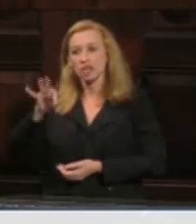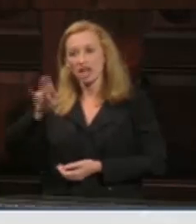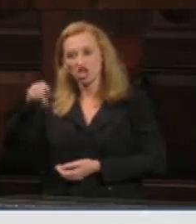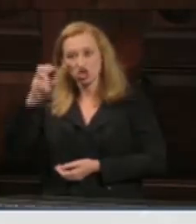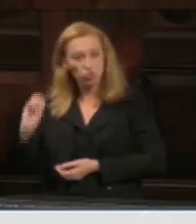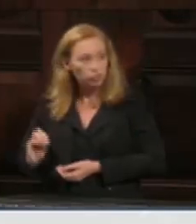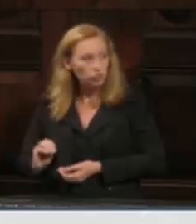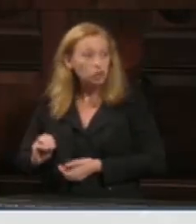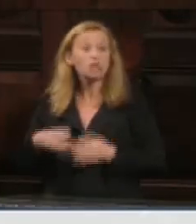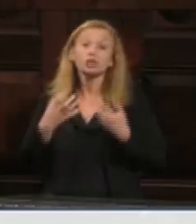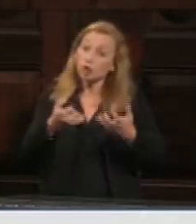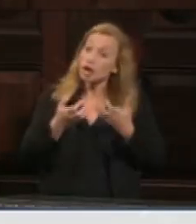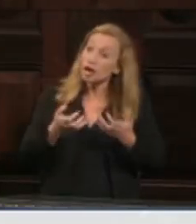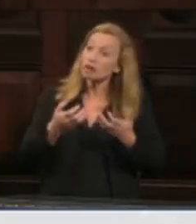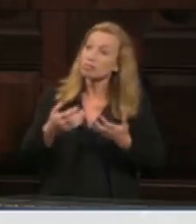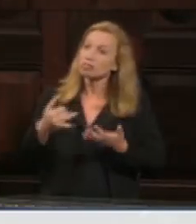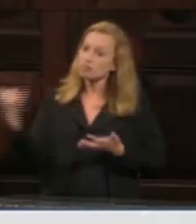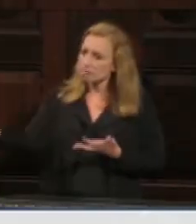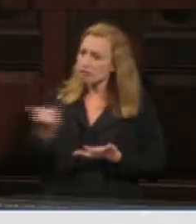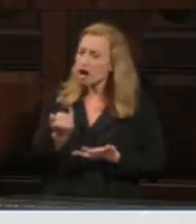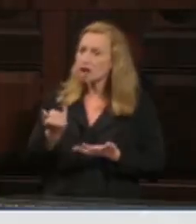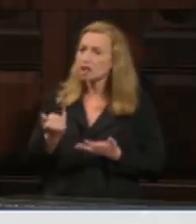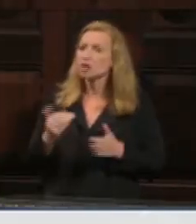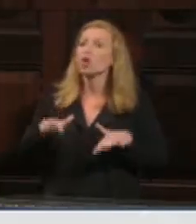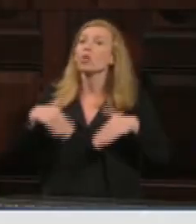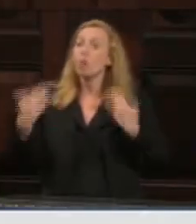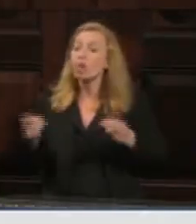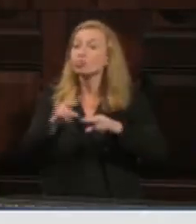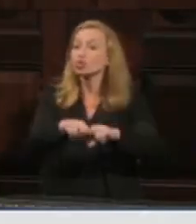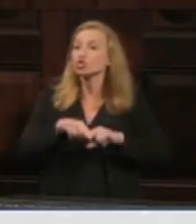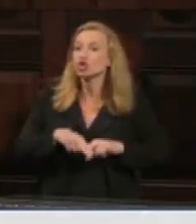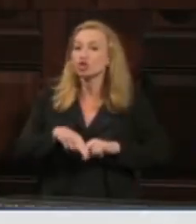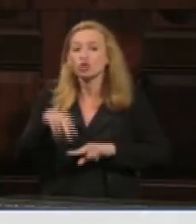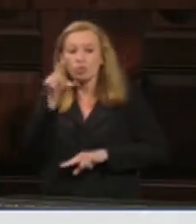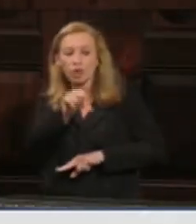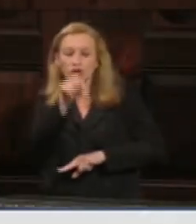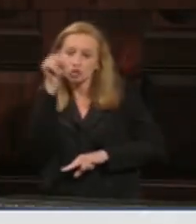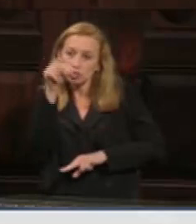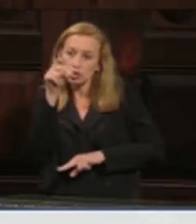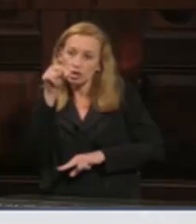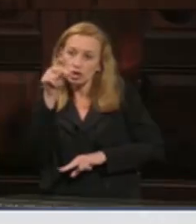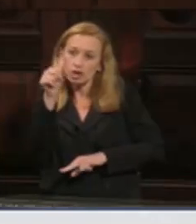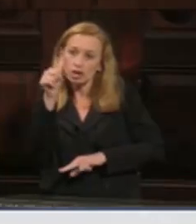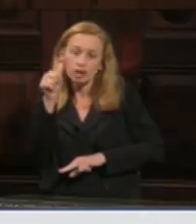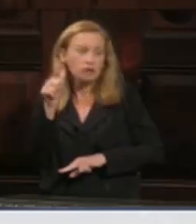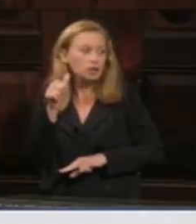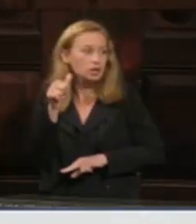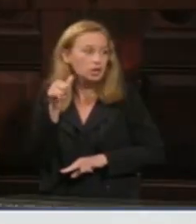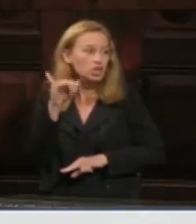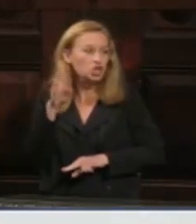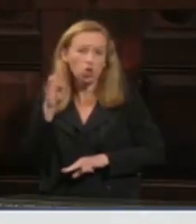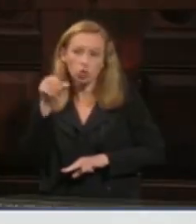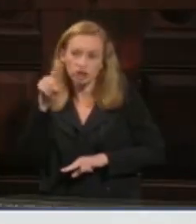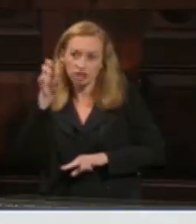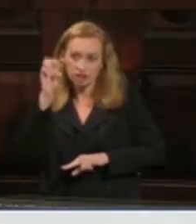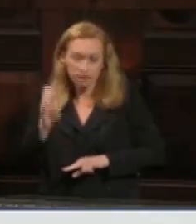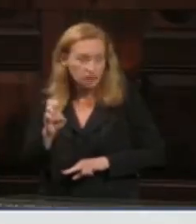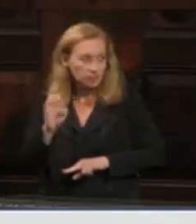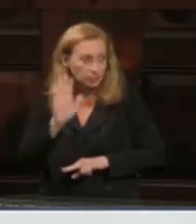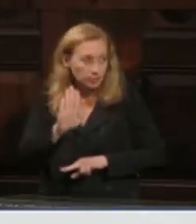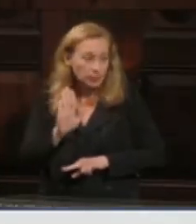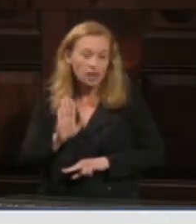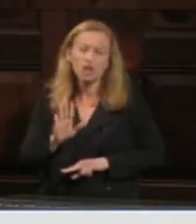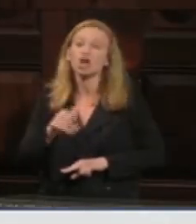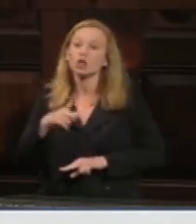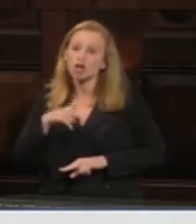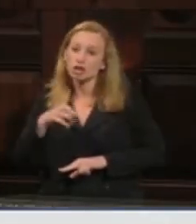pronunciasse e dissesse qual foi o critério para indicar a Ilona Zabó. Bom, não vou me estender mais, eu ia falar de